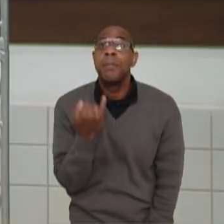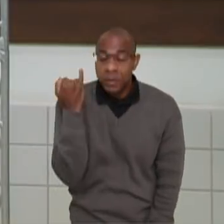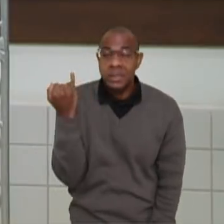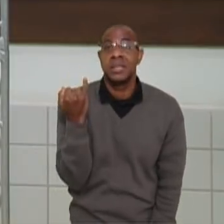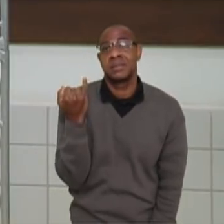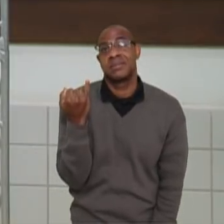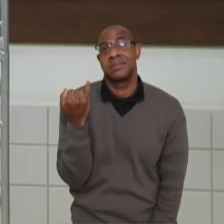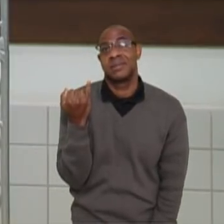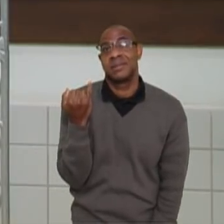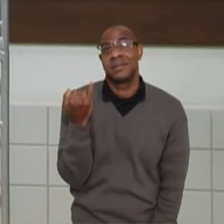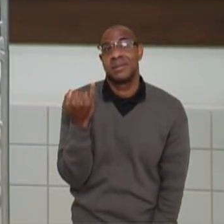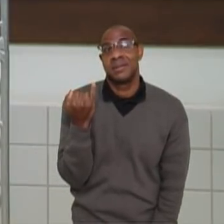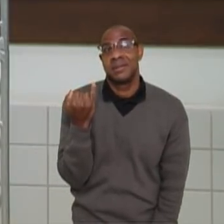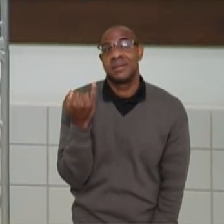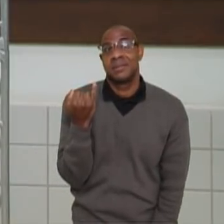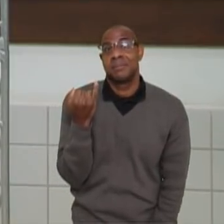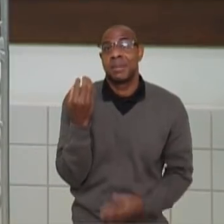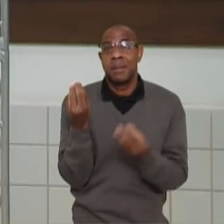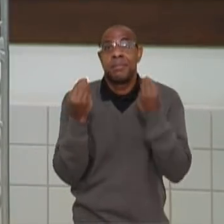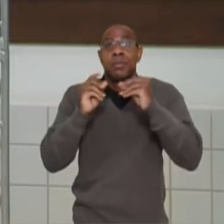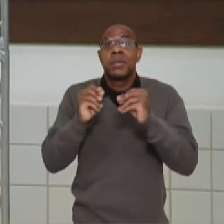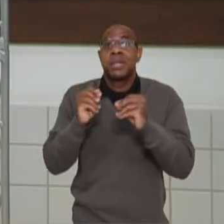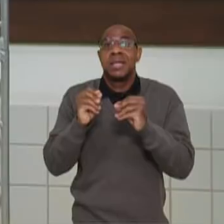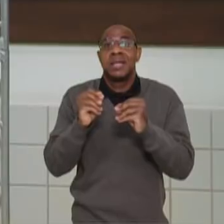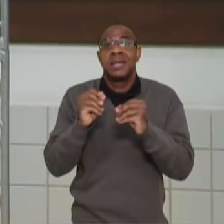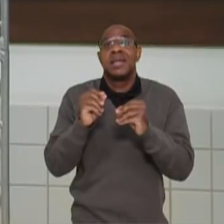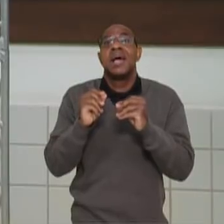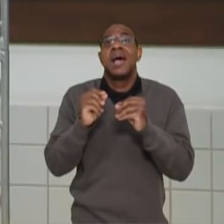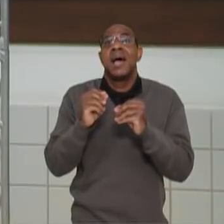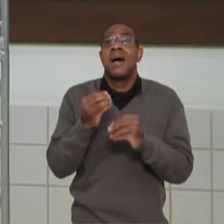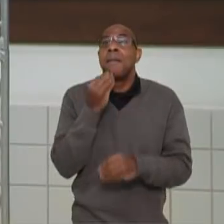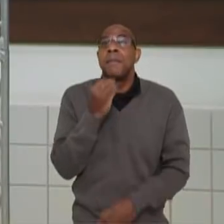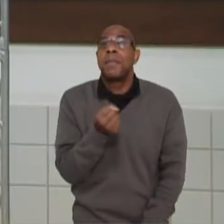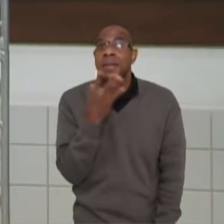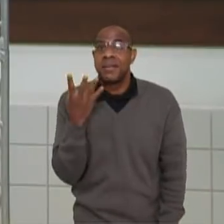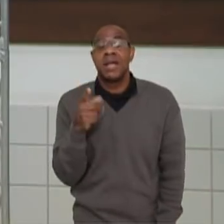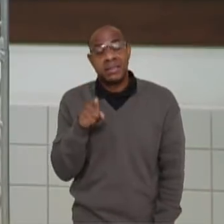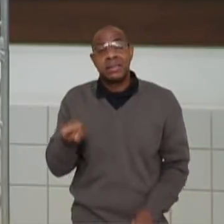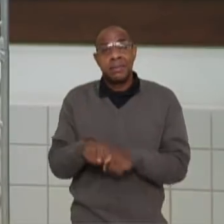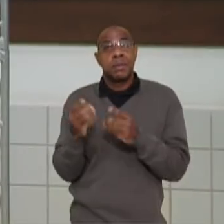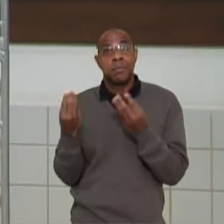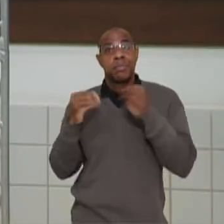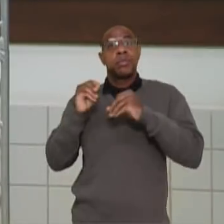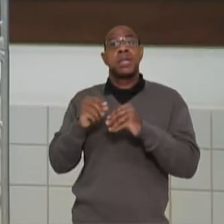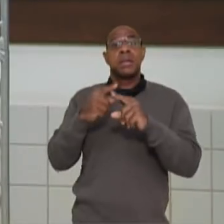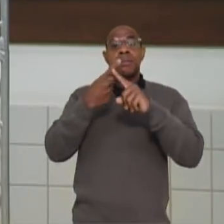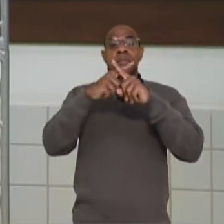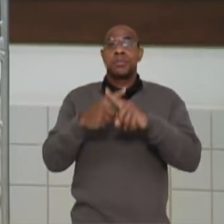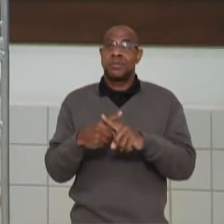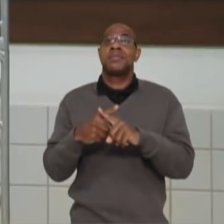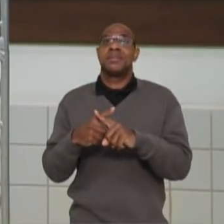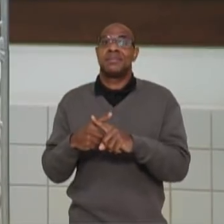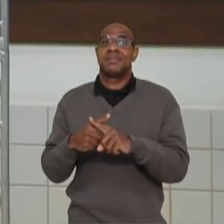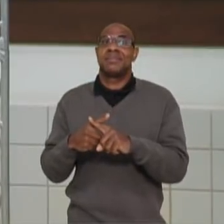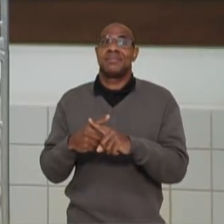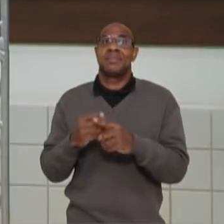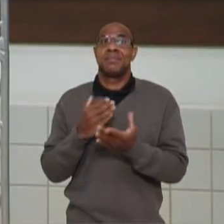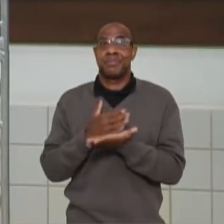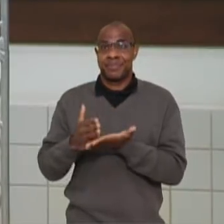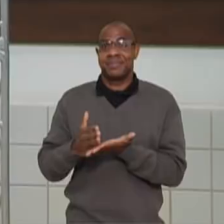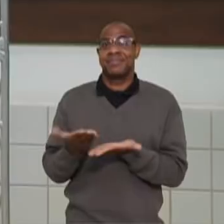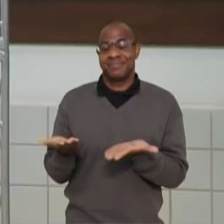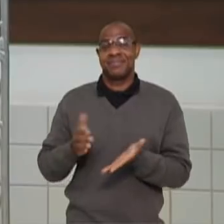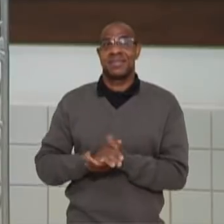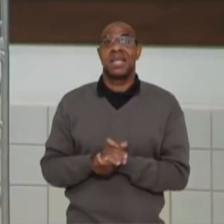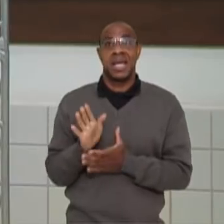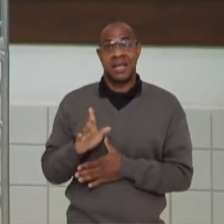estudar a probabilidade. Então aí eu aplico o princípio multiplicativo para saber a quantidade de combinações que eu preciso. Tá? Essa é a ideia que